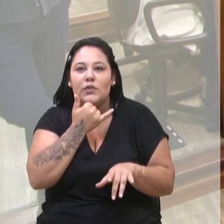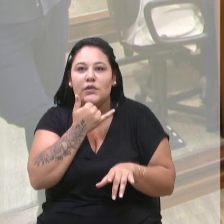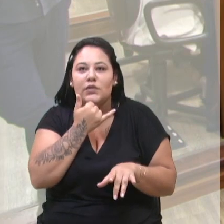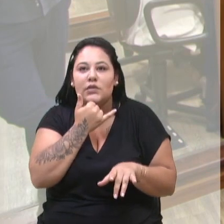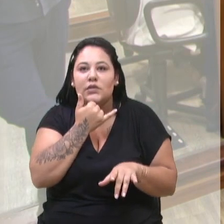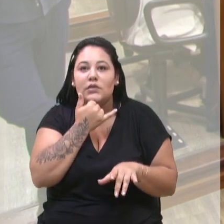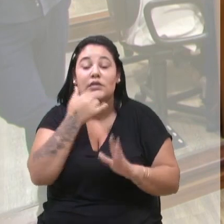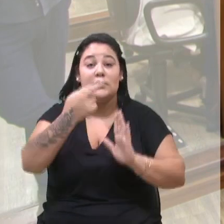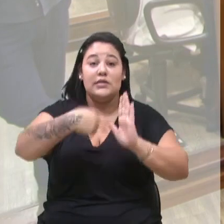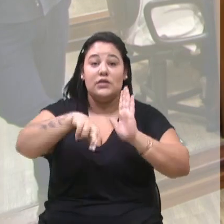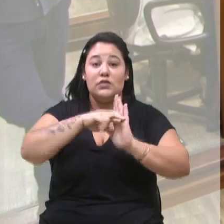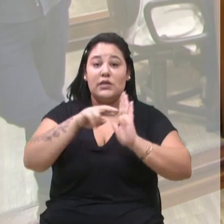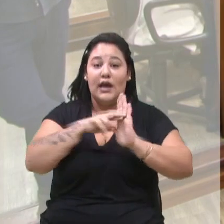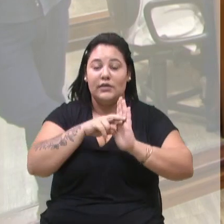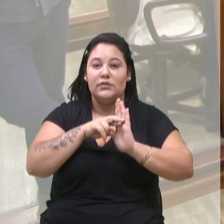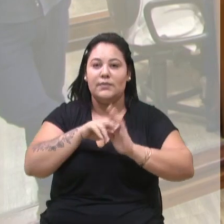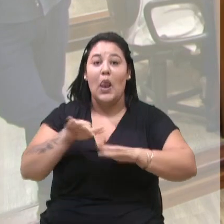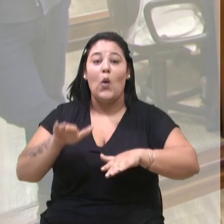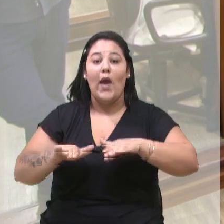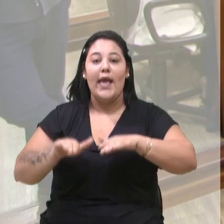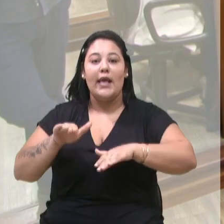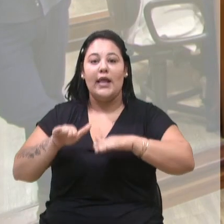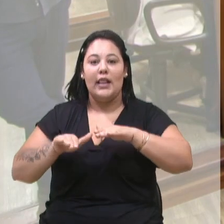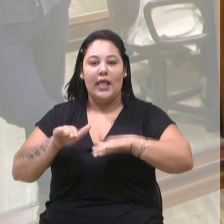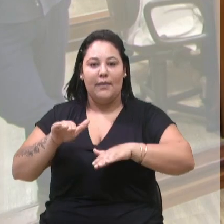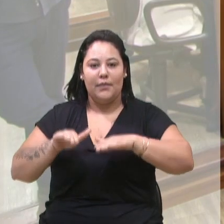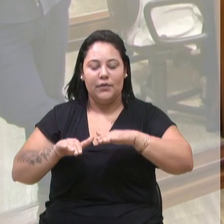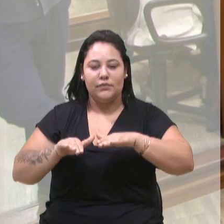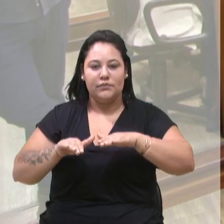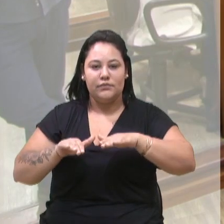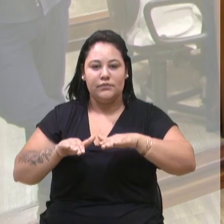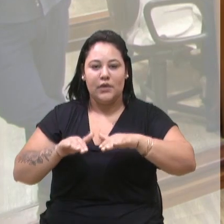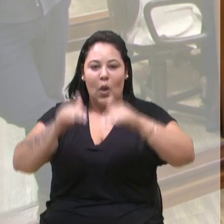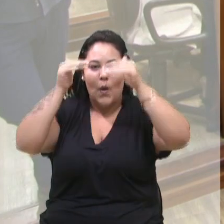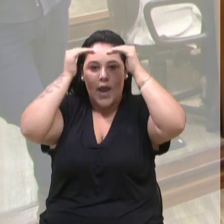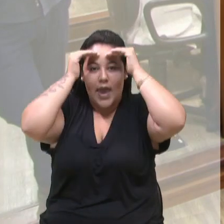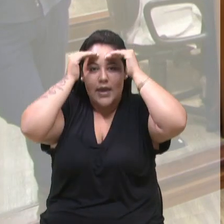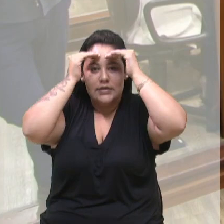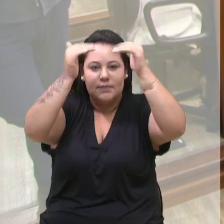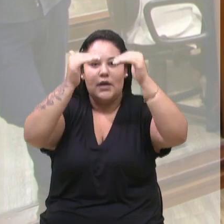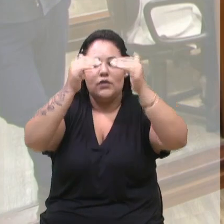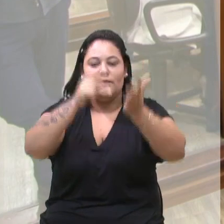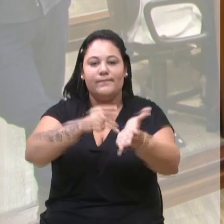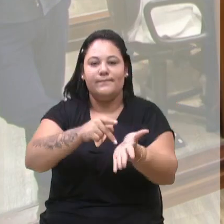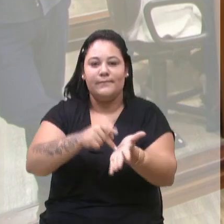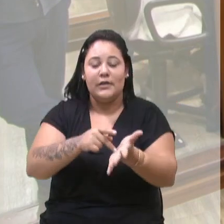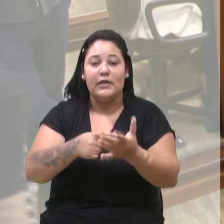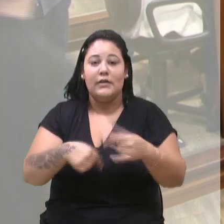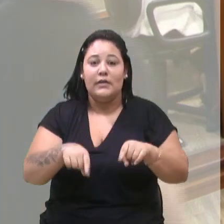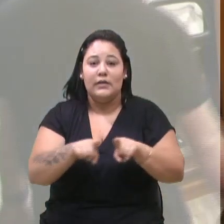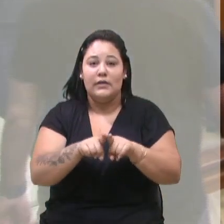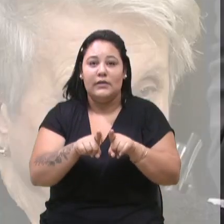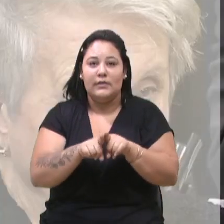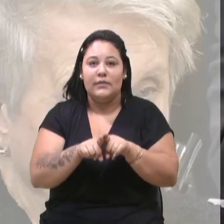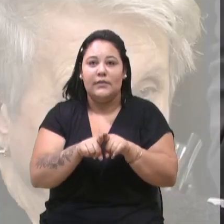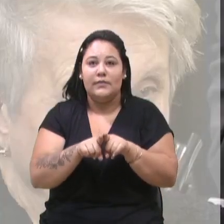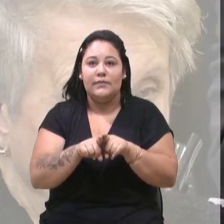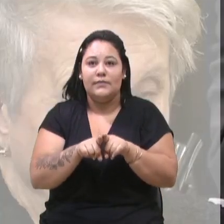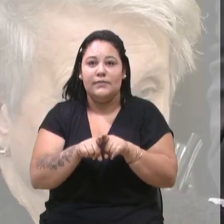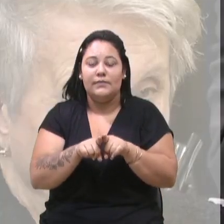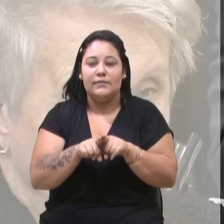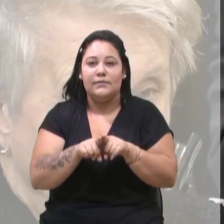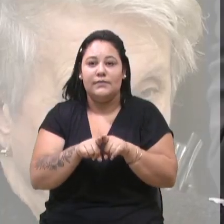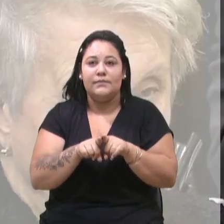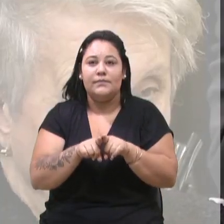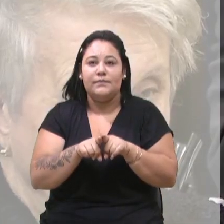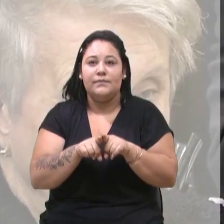referendados pelo equilíbrio, pela honestidade e por também ter o entendimento